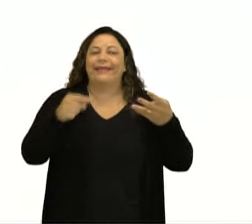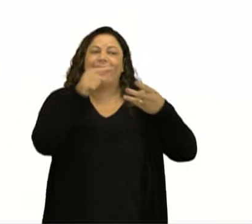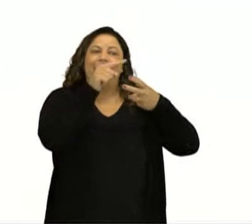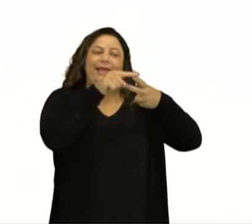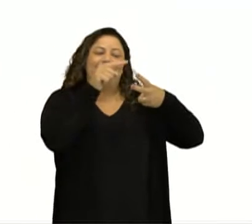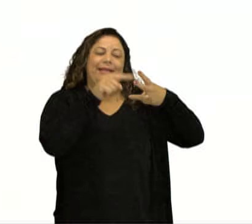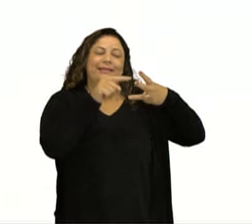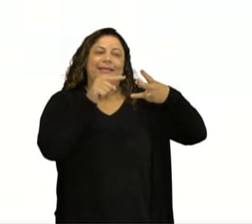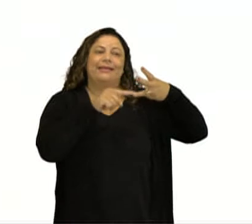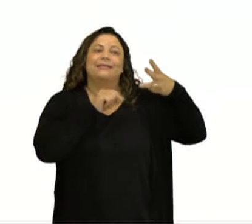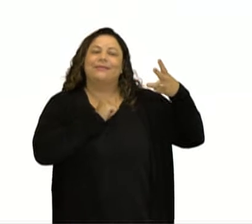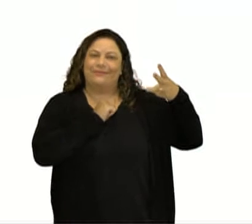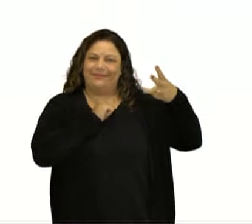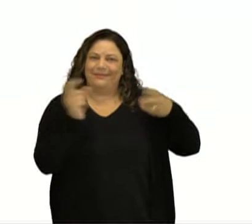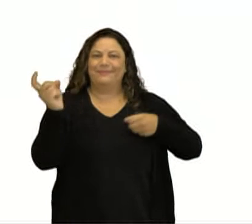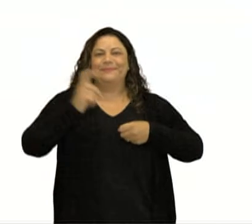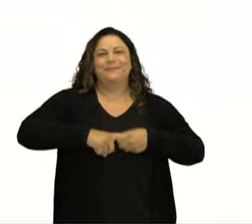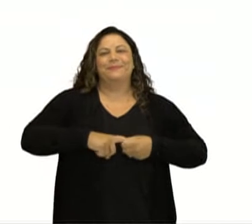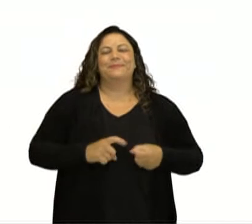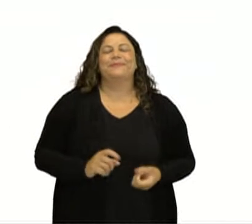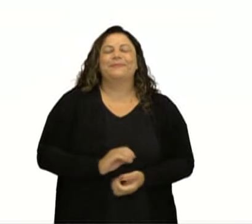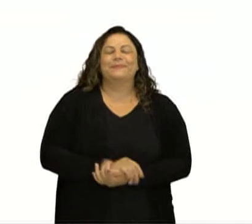pouco a gente volta a responder.